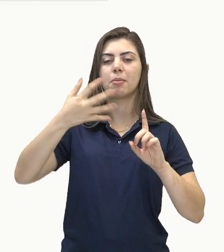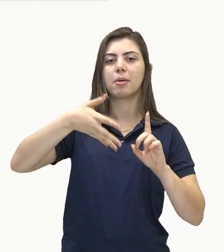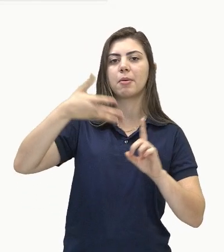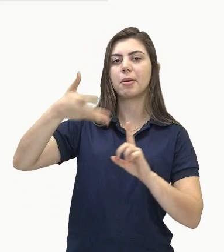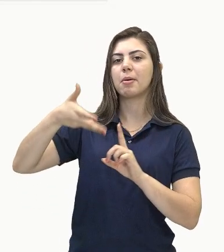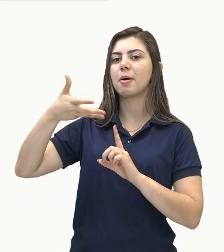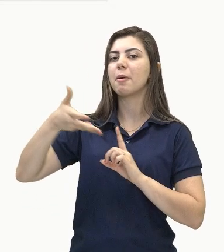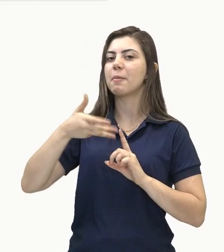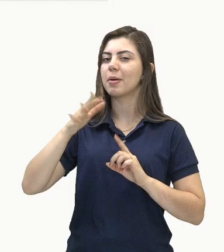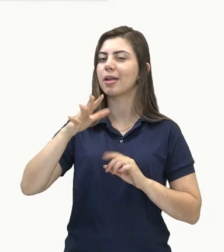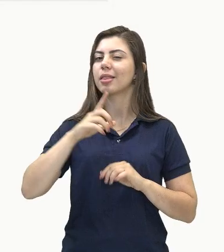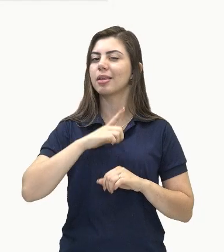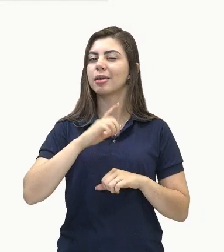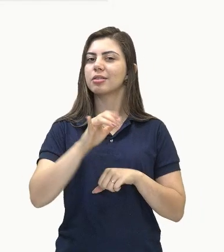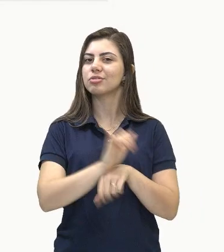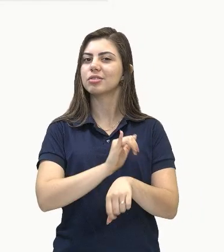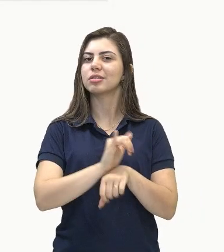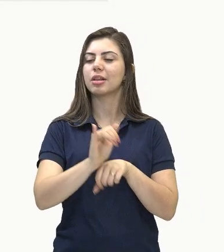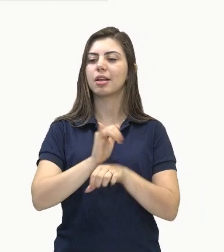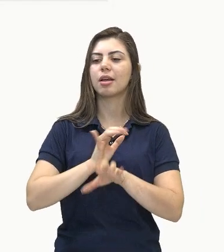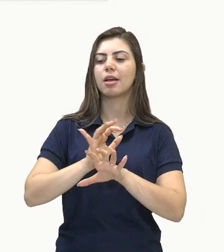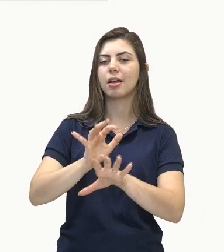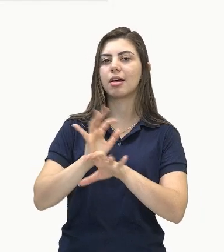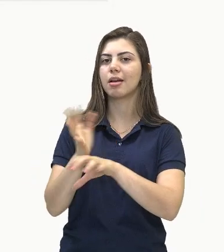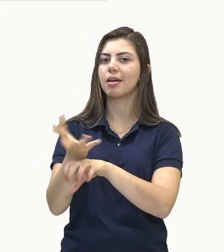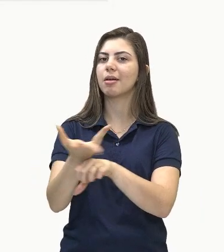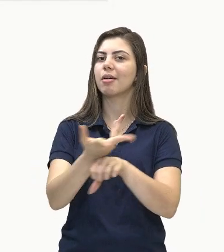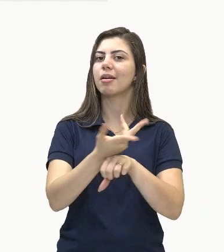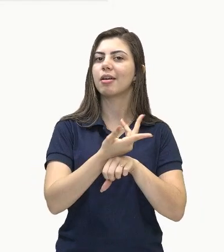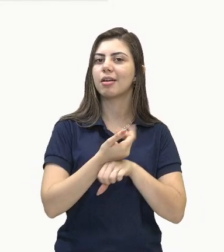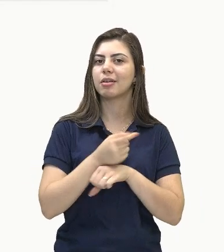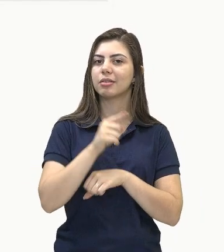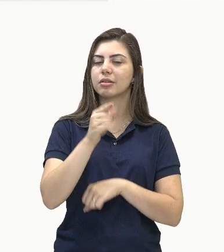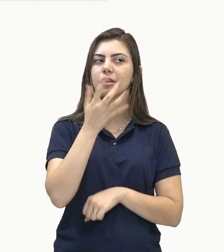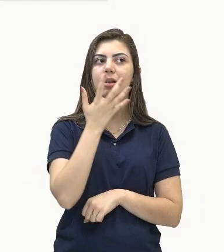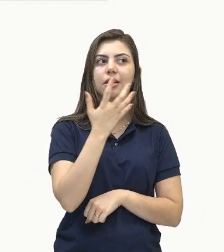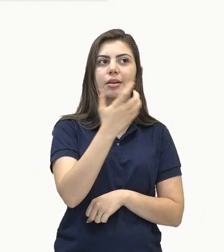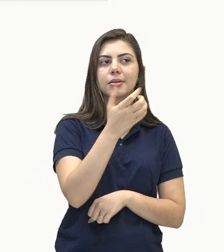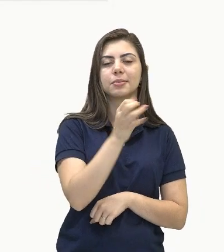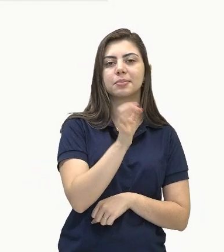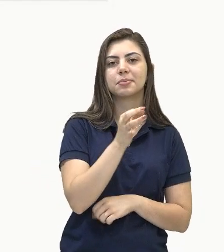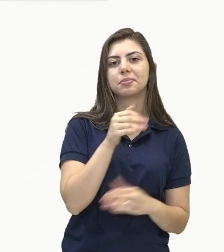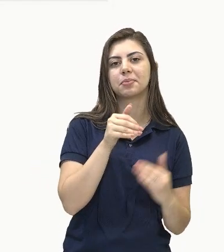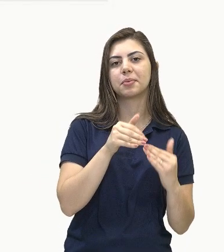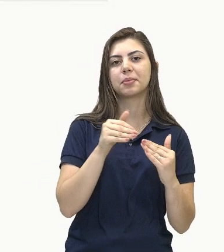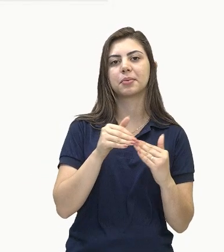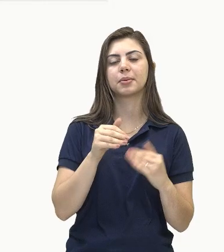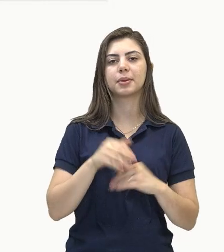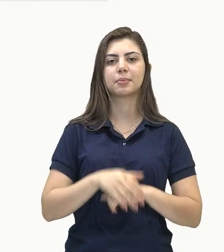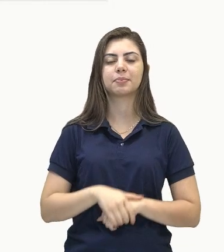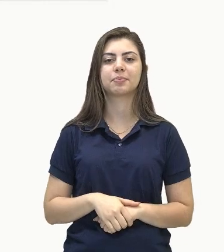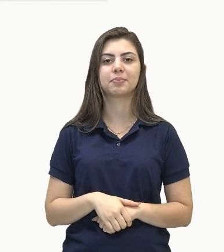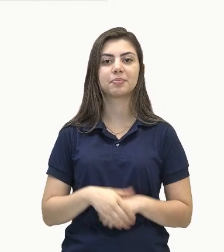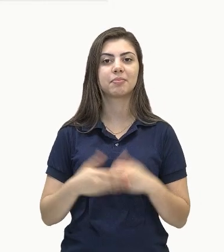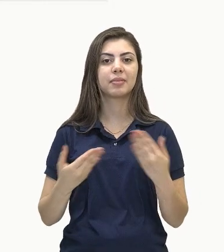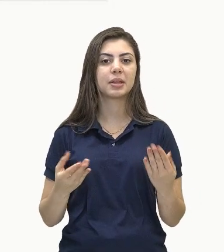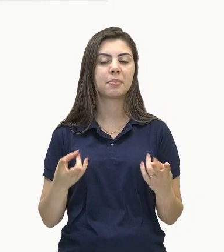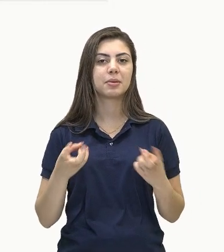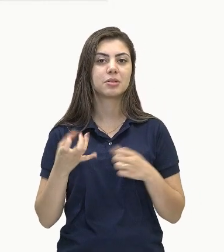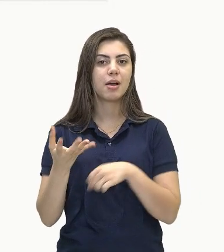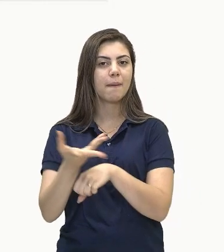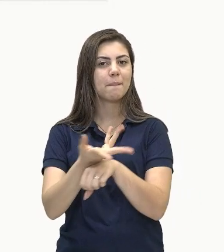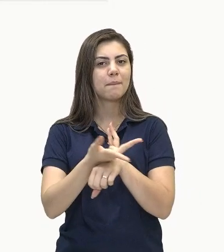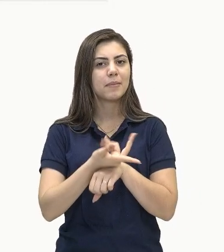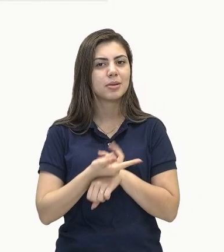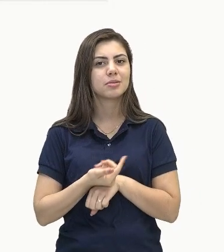está utilizando estratégias para te convencer daquele ponto de vista. Então, persuadir é parte do